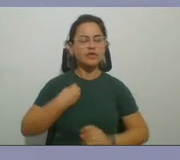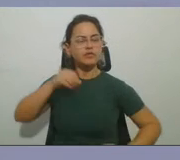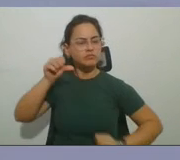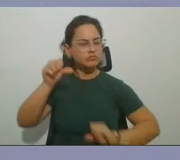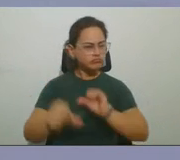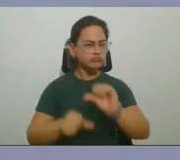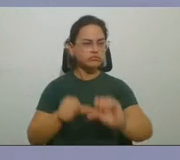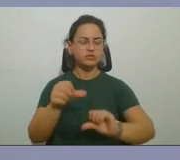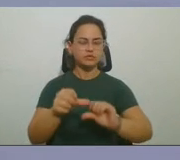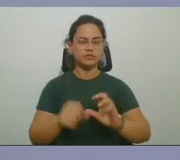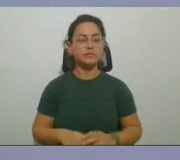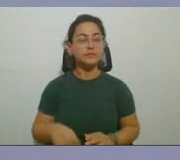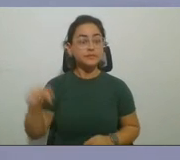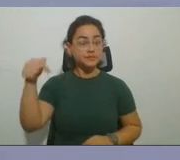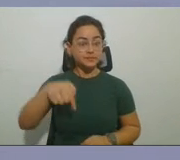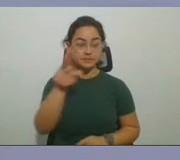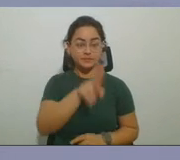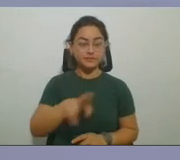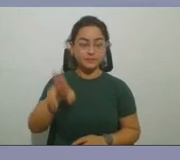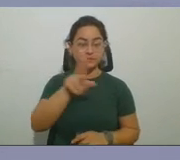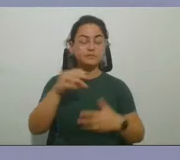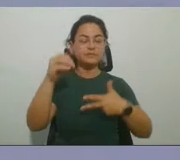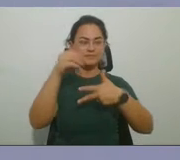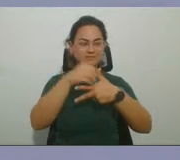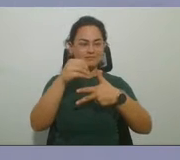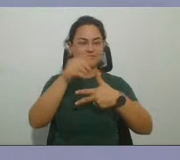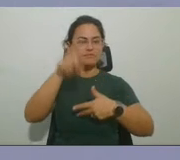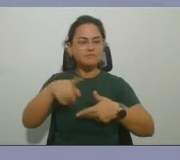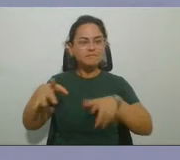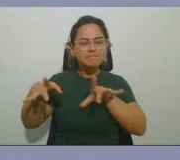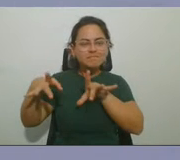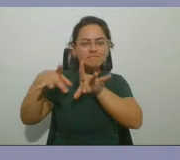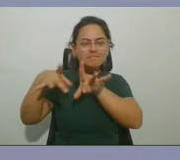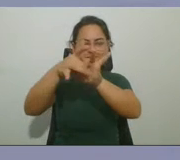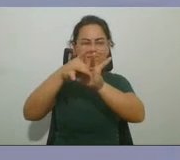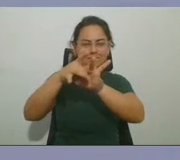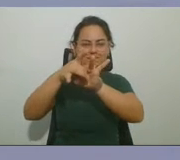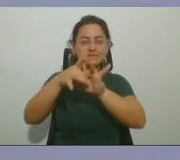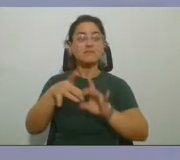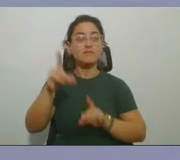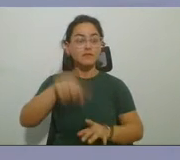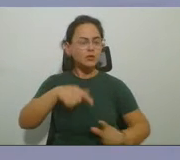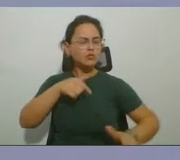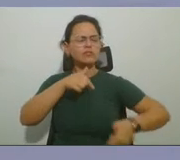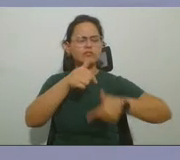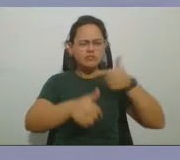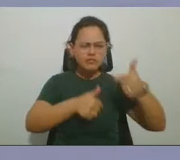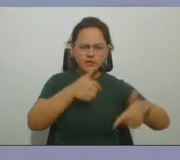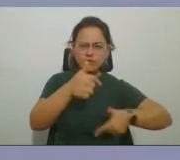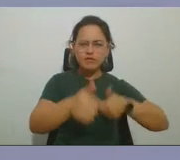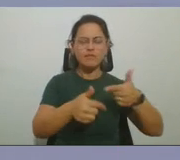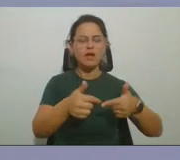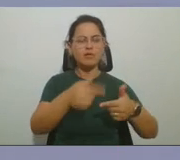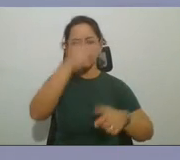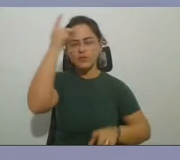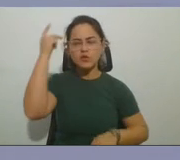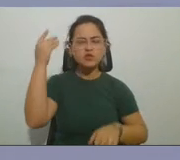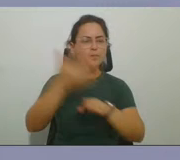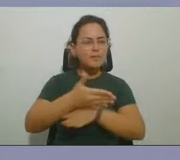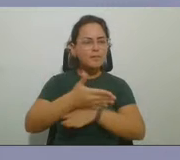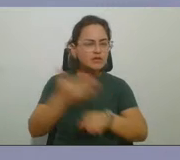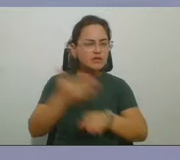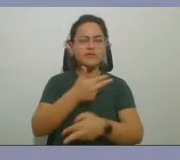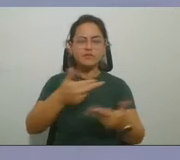universidade é um grande elo de integração e, portanto, é fruto de trabalho e envolvimento de muitas pessoas,